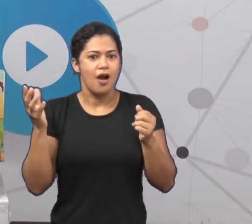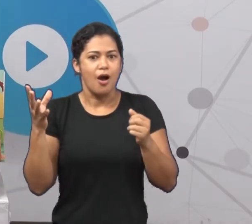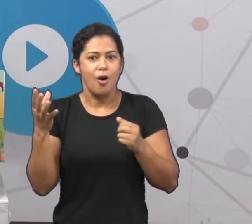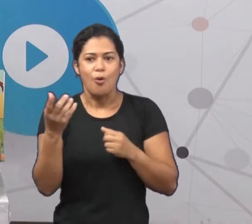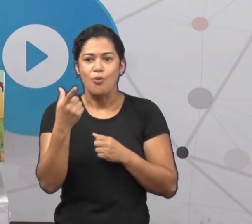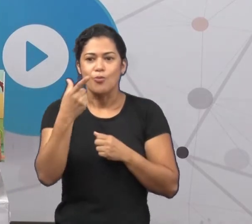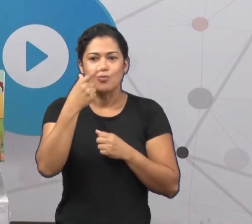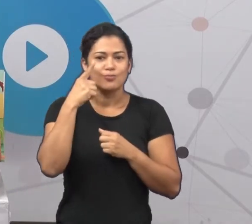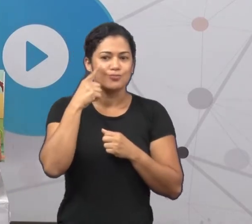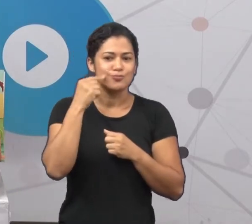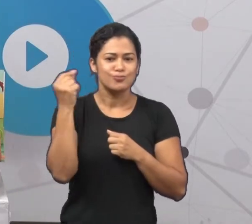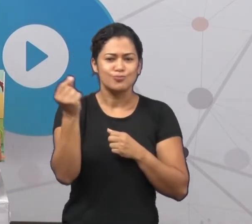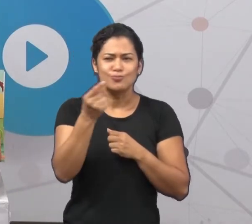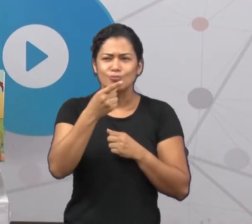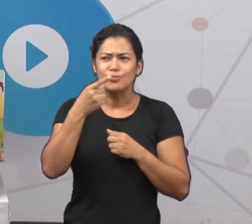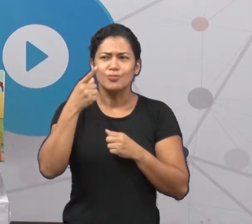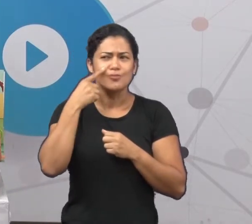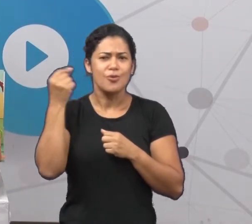um gato